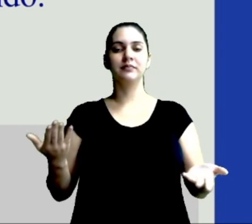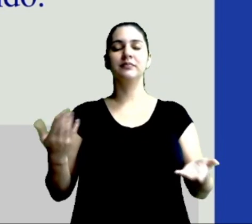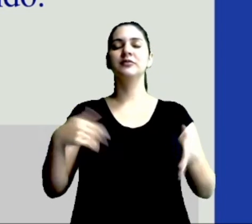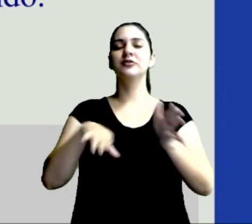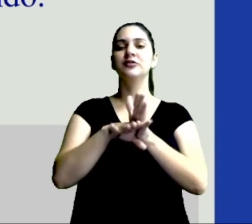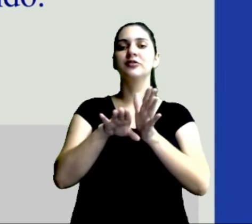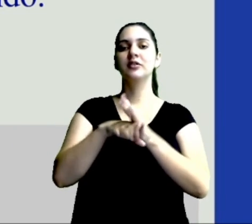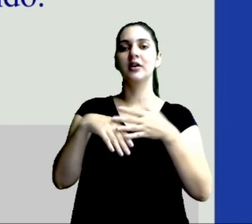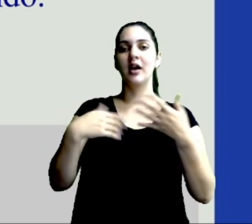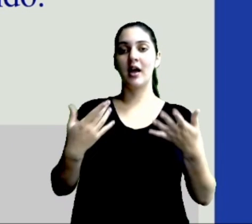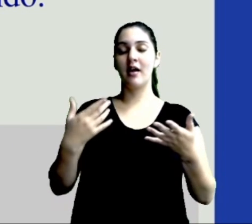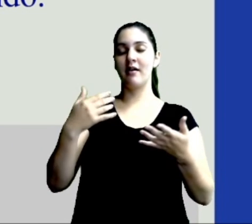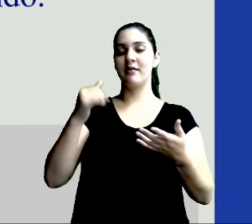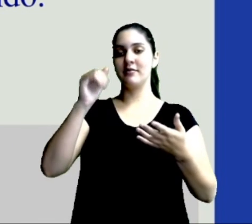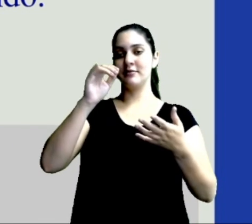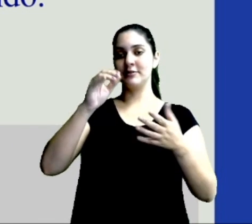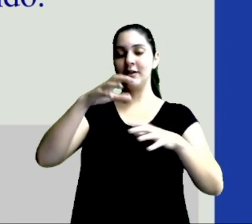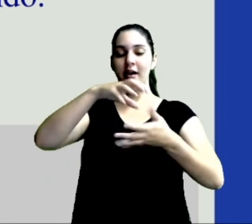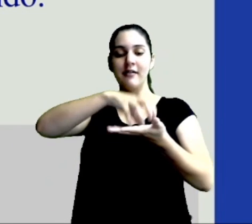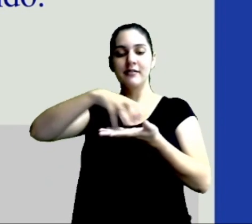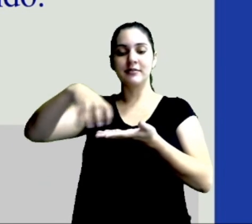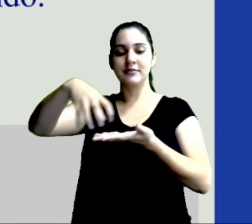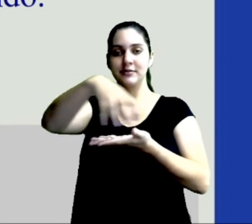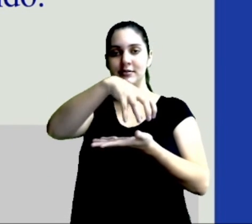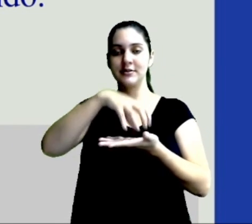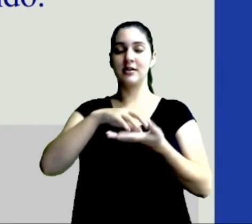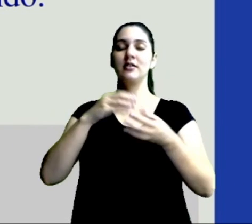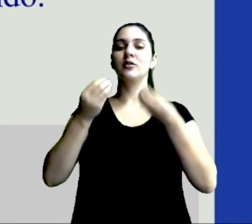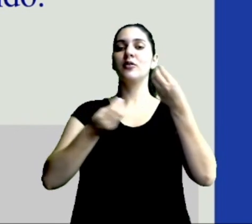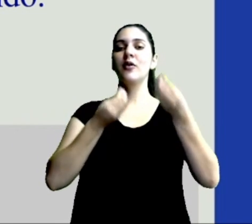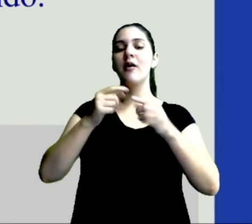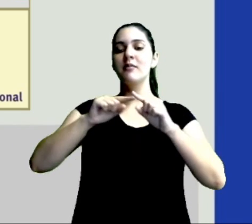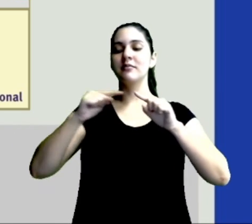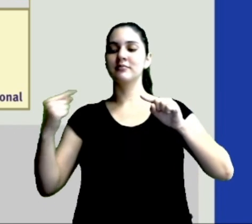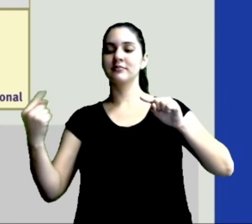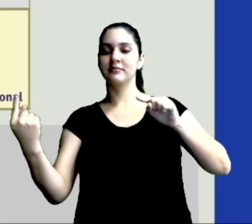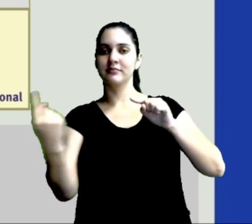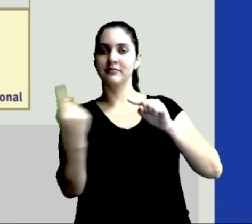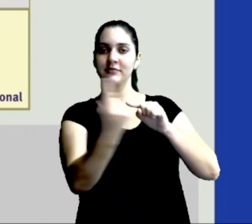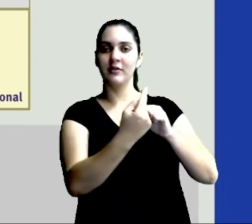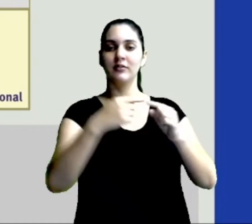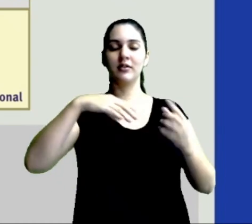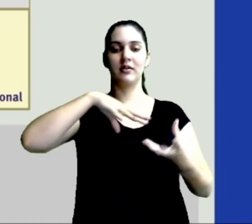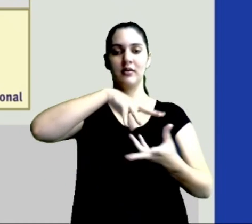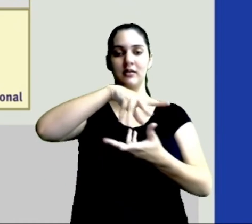às Índias navegando em sentido contrário pelo ocidente, isto é, dando a volta ao mundo.